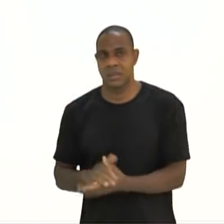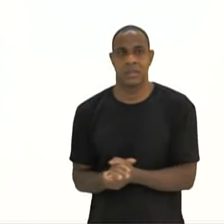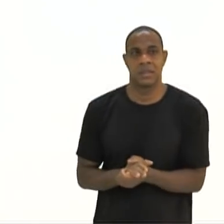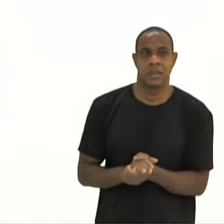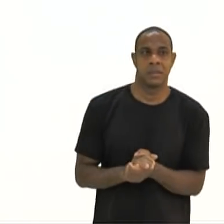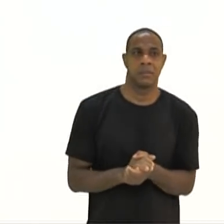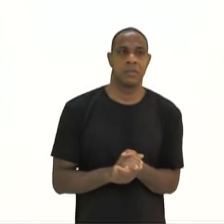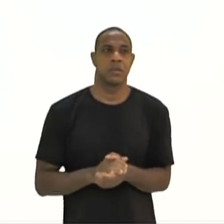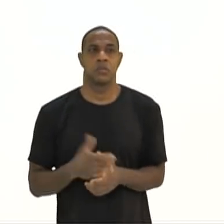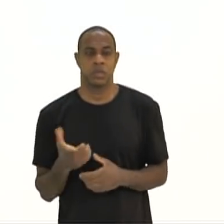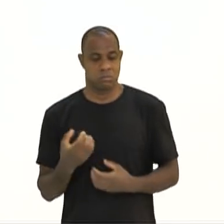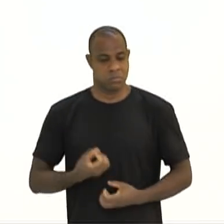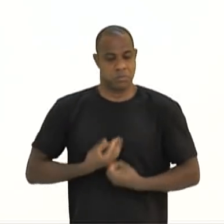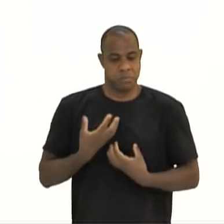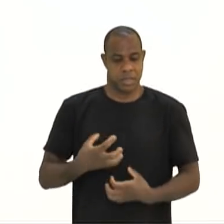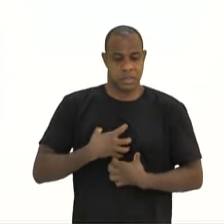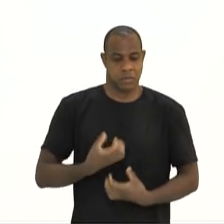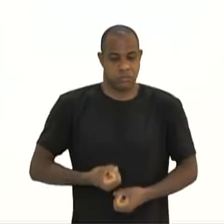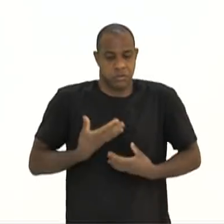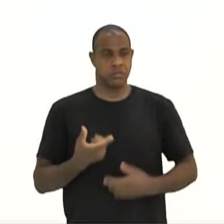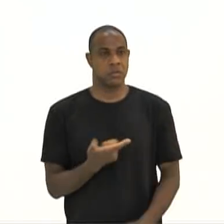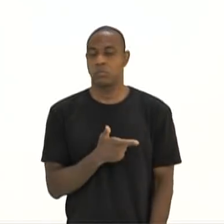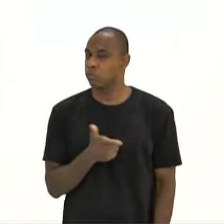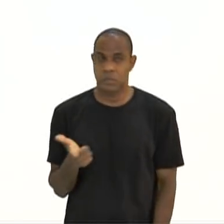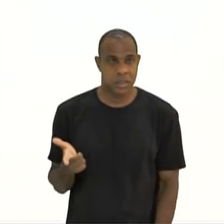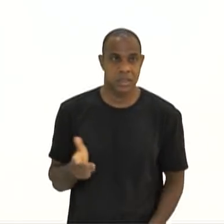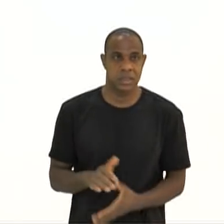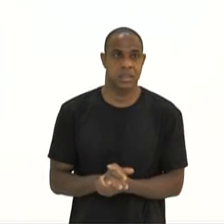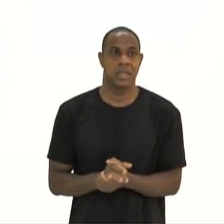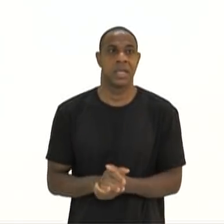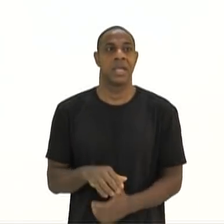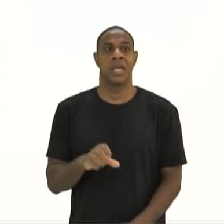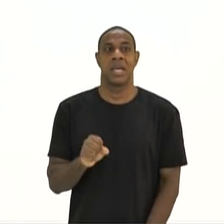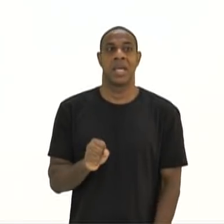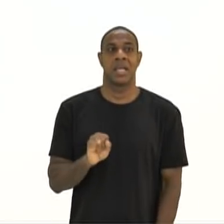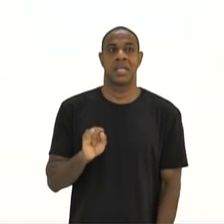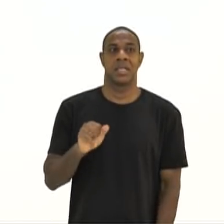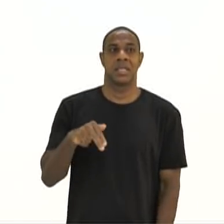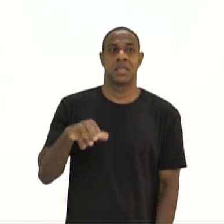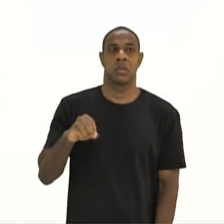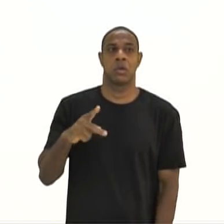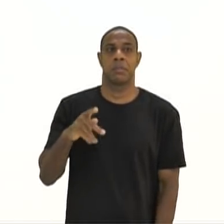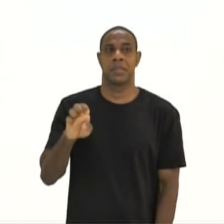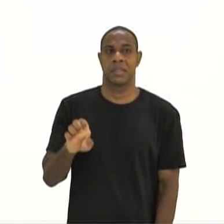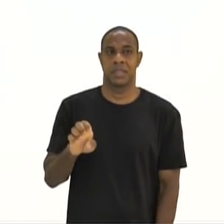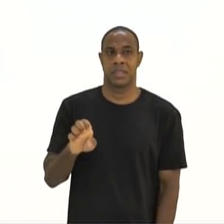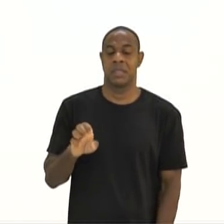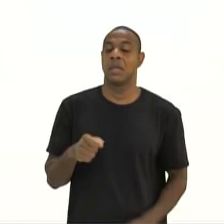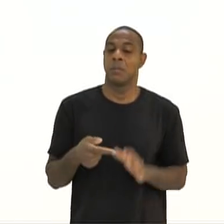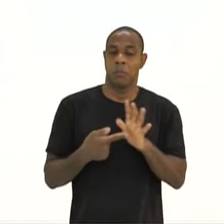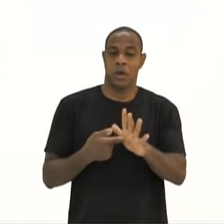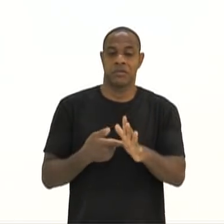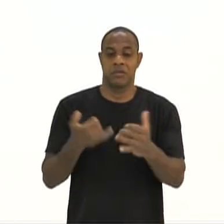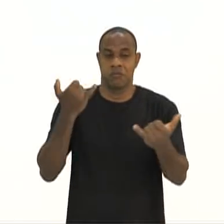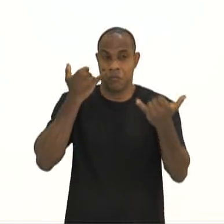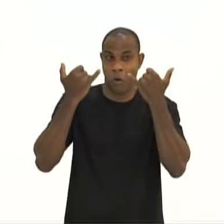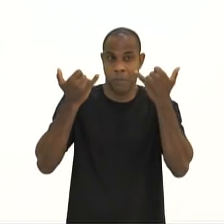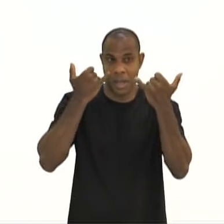para gerar uma expectativa. A sinopse, ao contrário, traz informações mais